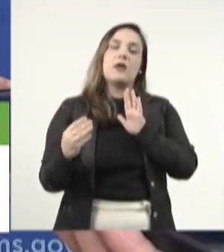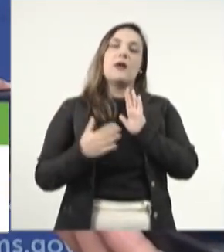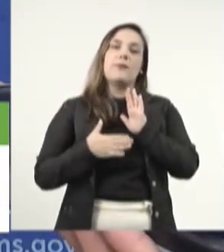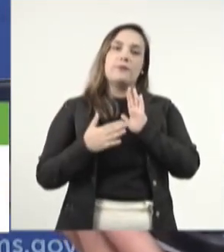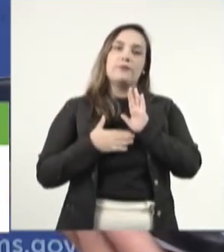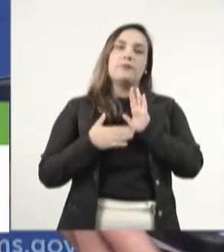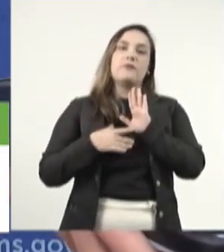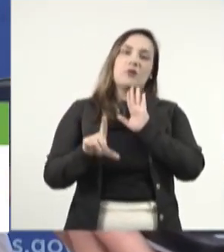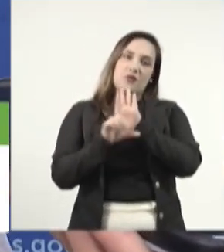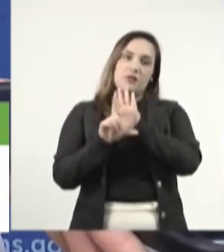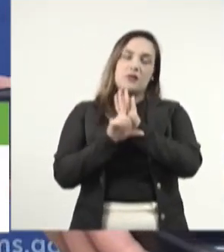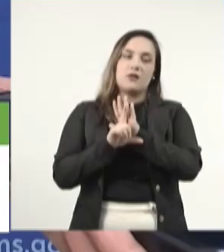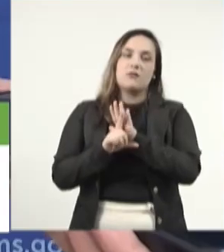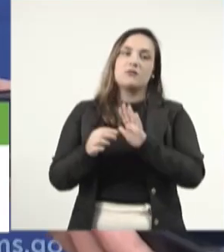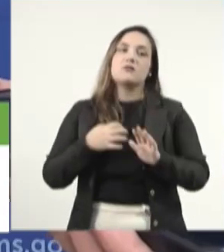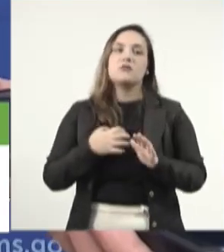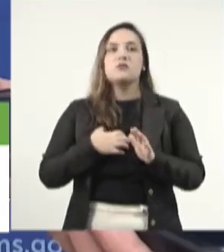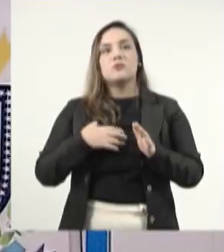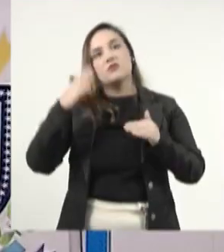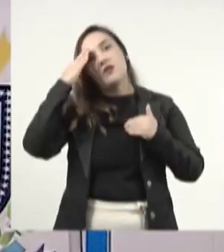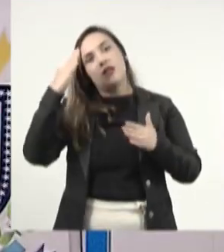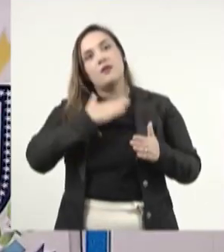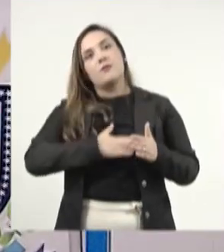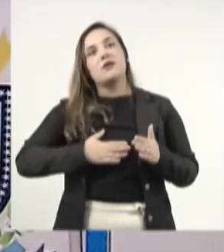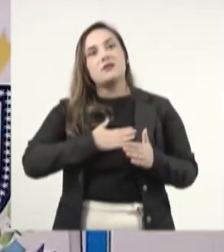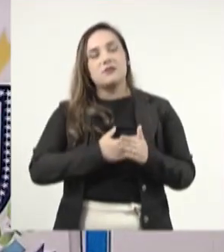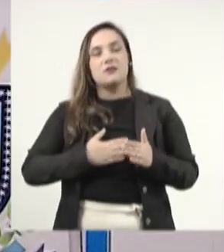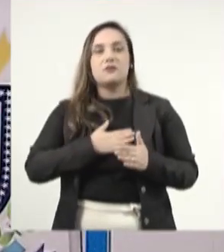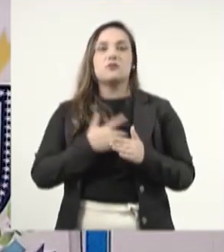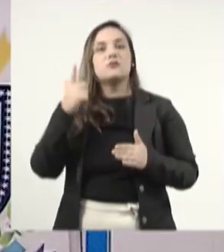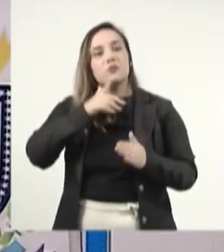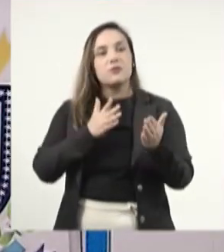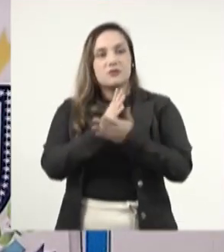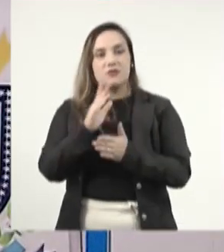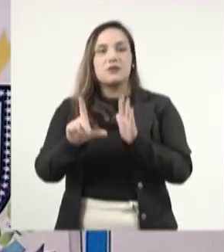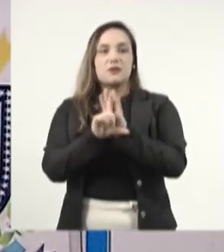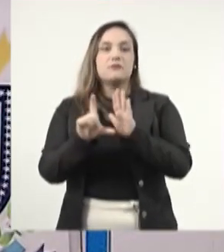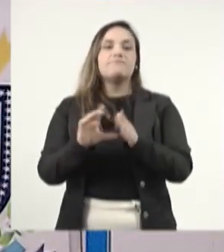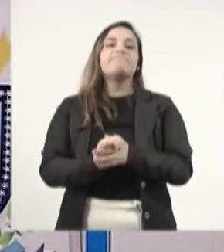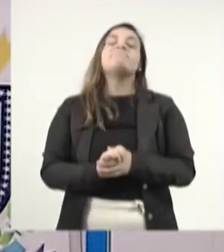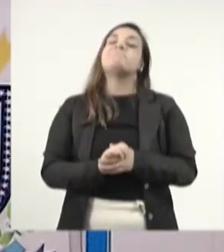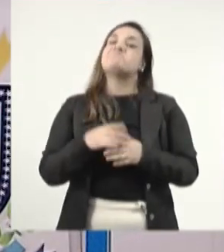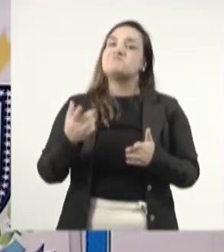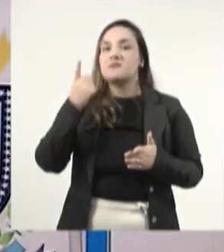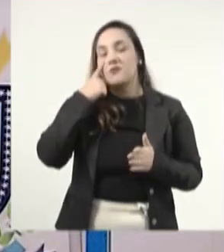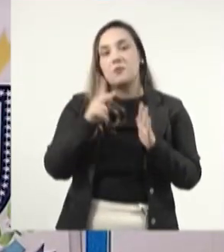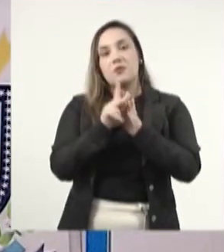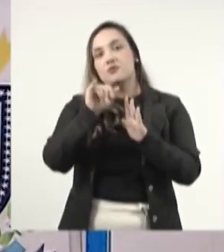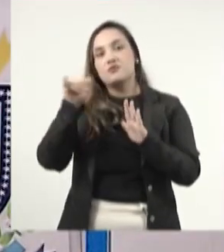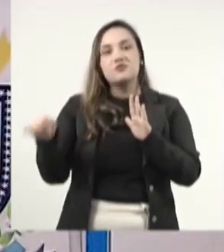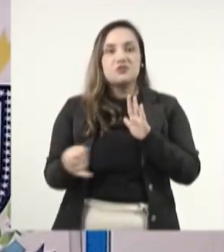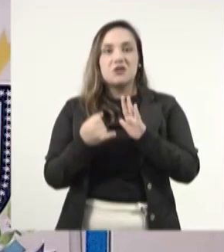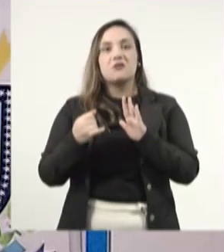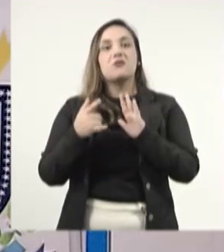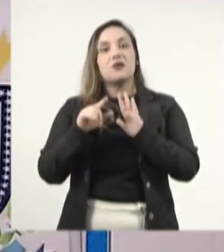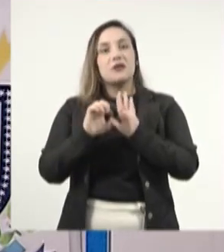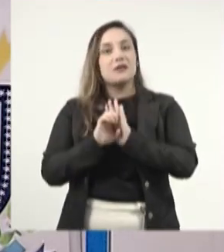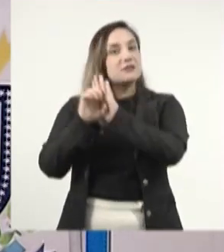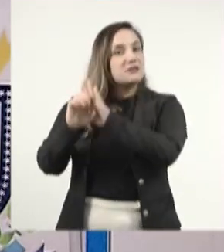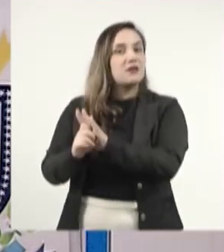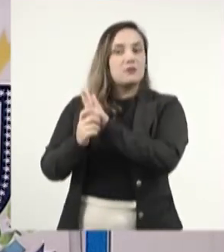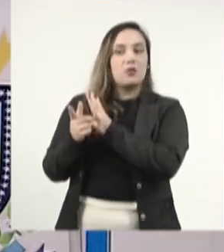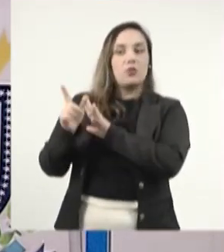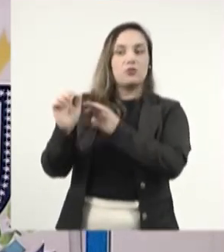hoje eu estou me sentindo realizada. Olha só, o projeto de lei, como a deputada falou, inclusive servindo de exemplo para